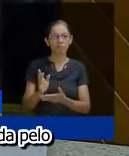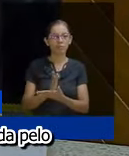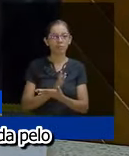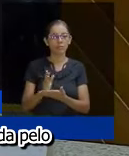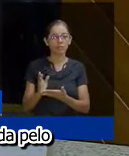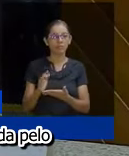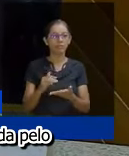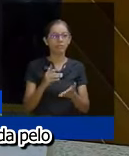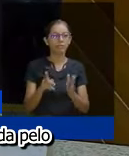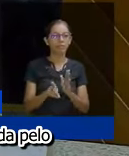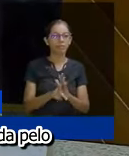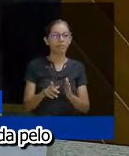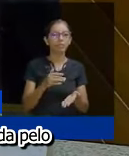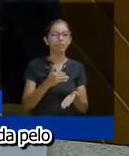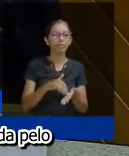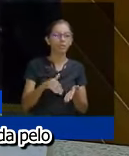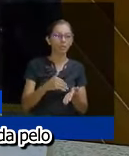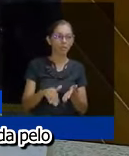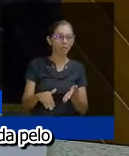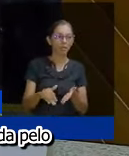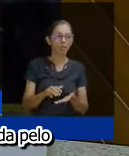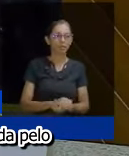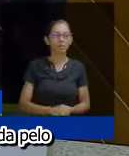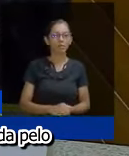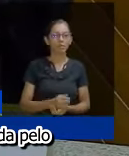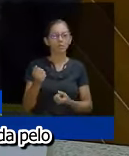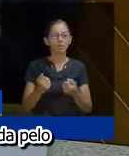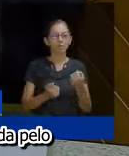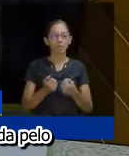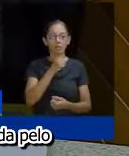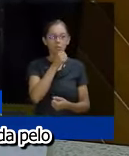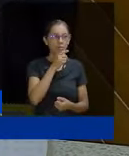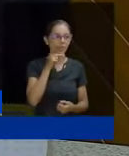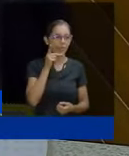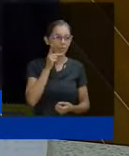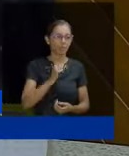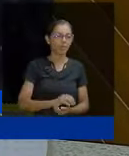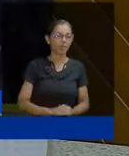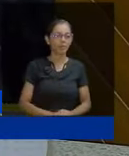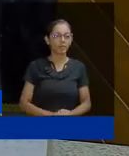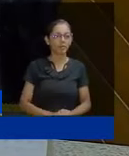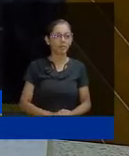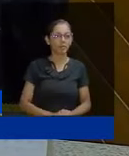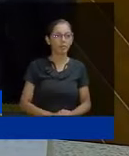de Transportes do Estado do Amapá, a pasta ocupada pelo senhor Bruno.